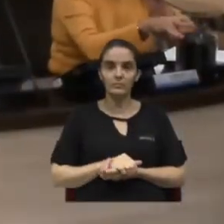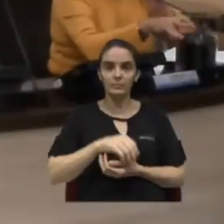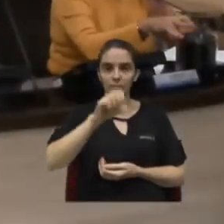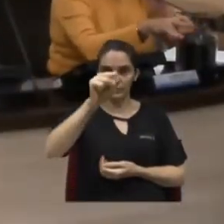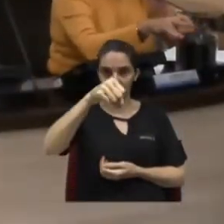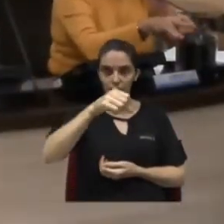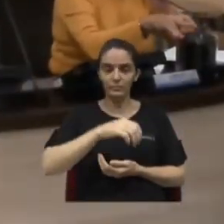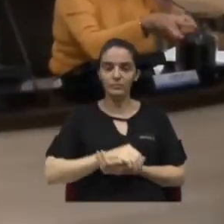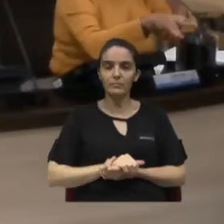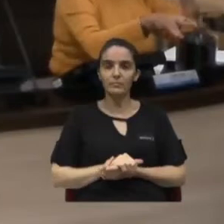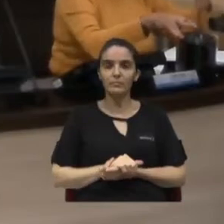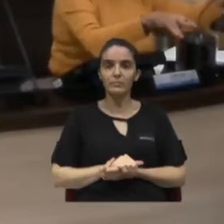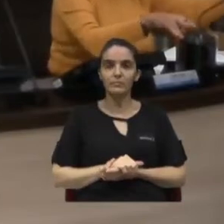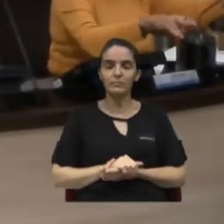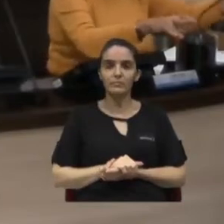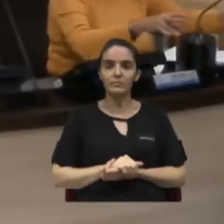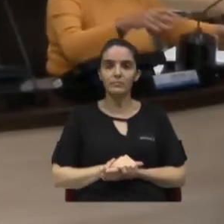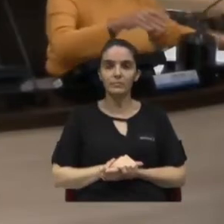Sim, presidente.